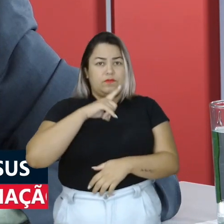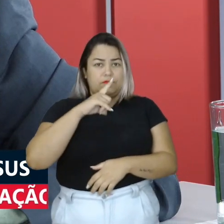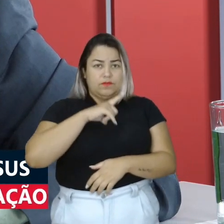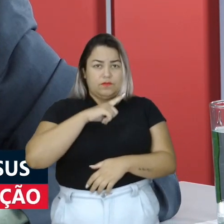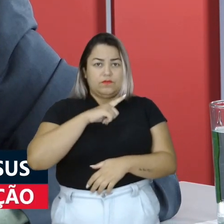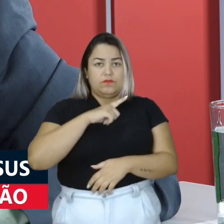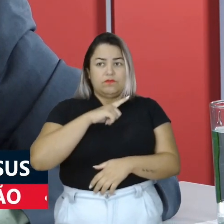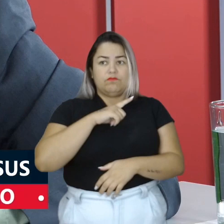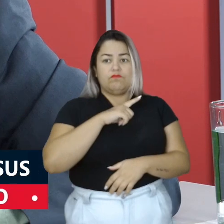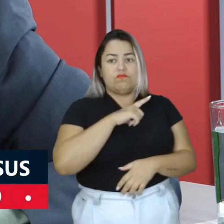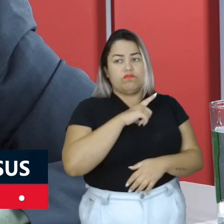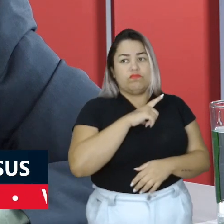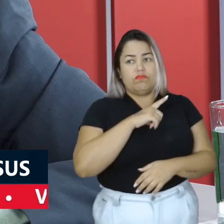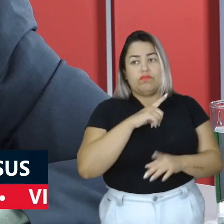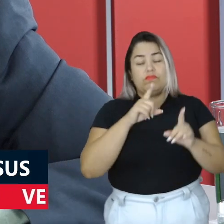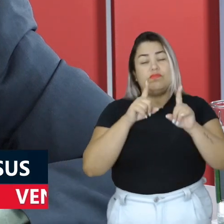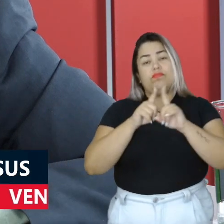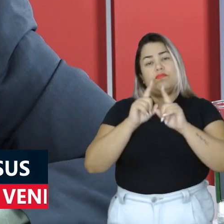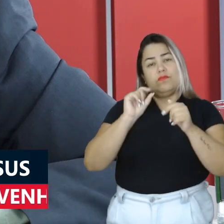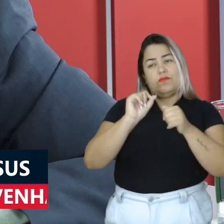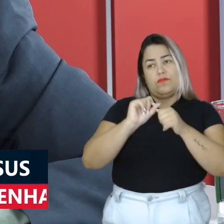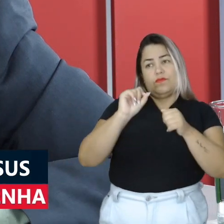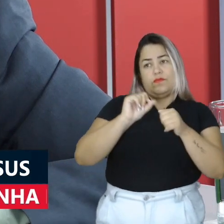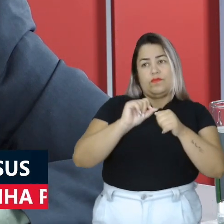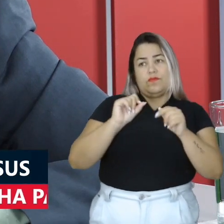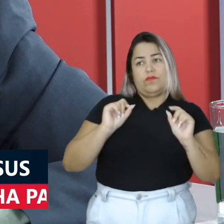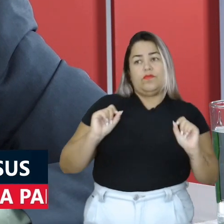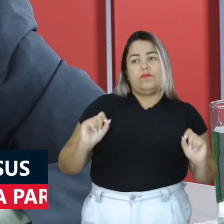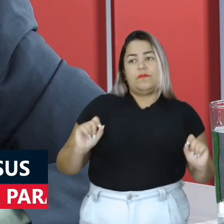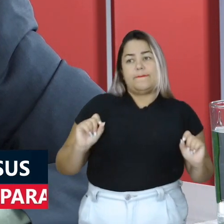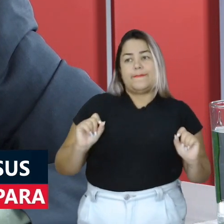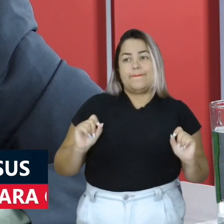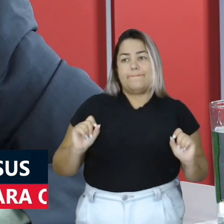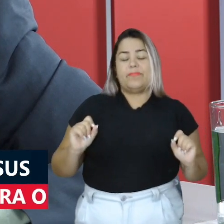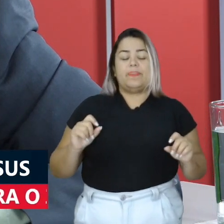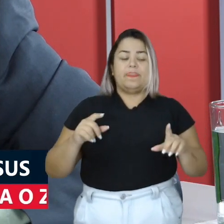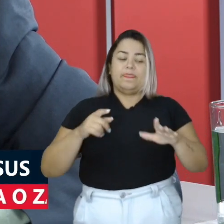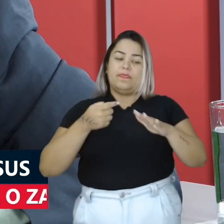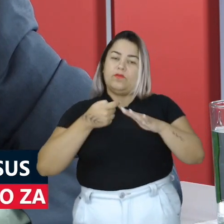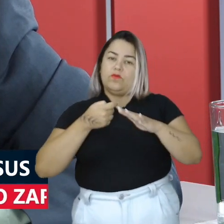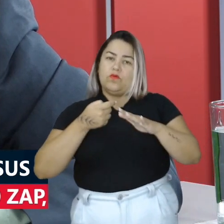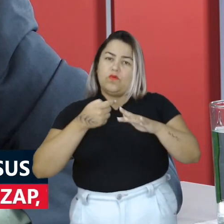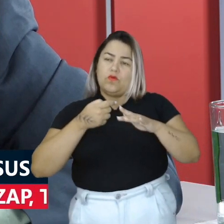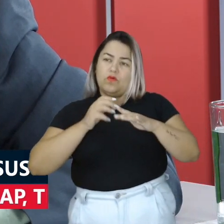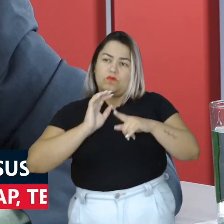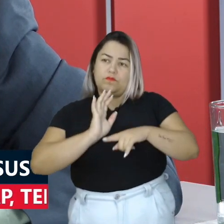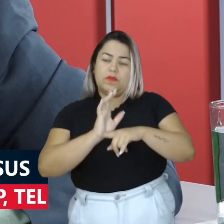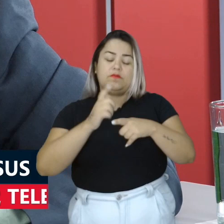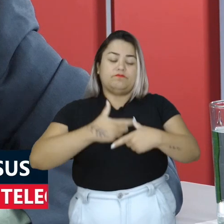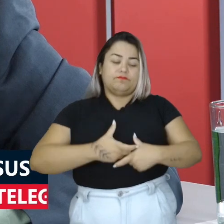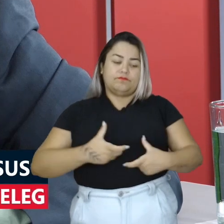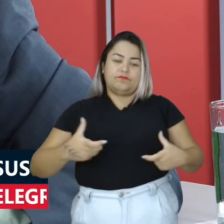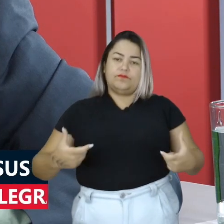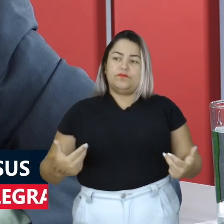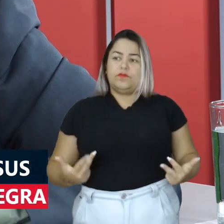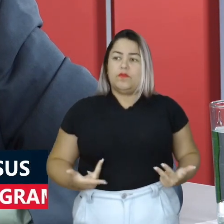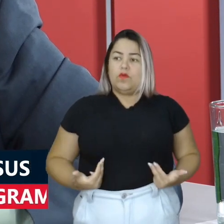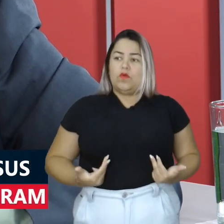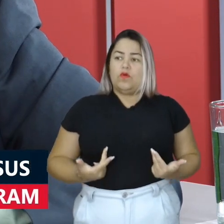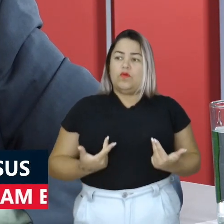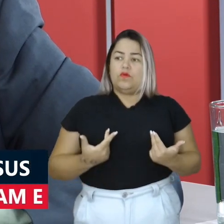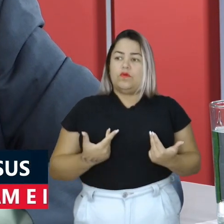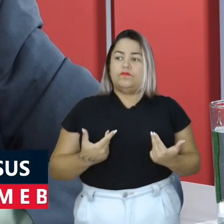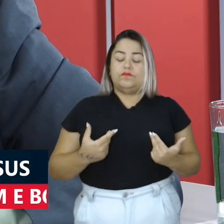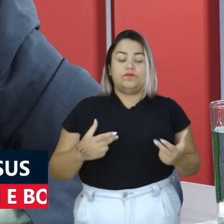transição, elaborou, apropriou um recurso para ampliar a oferta de cirurgia eletiva, tipo um